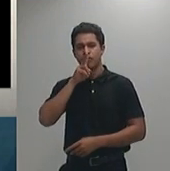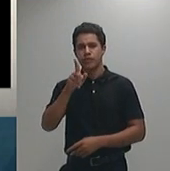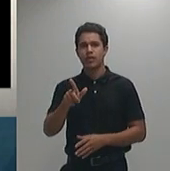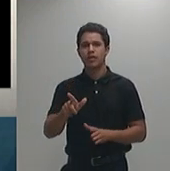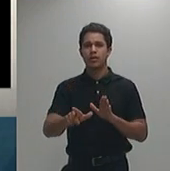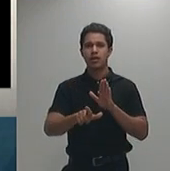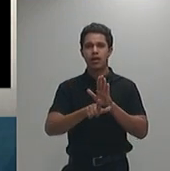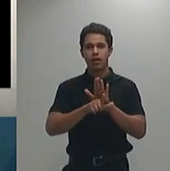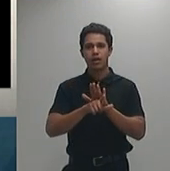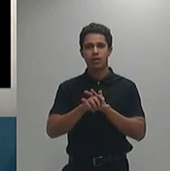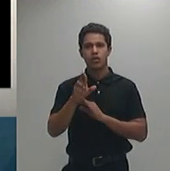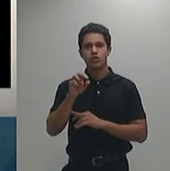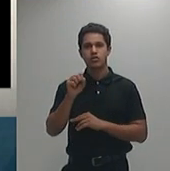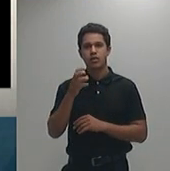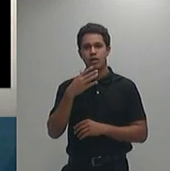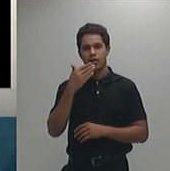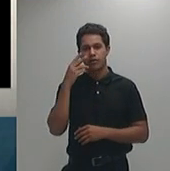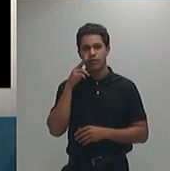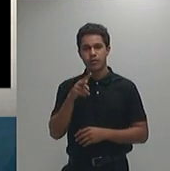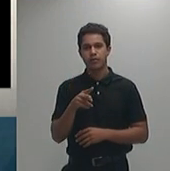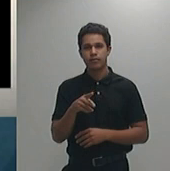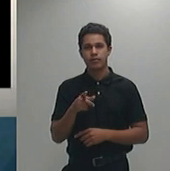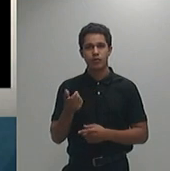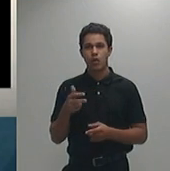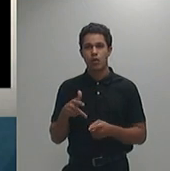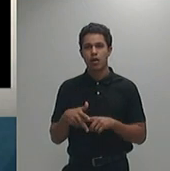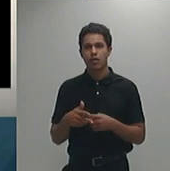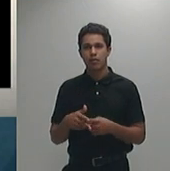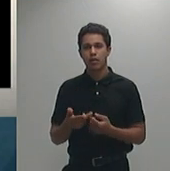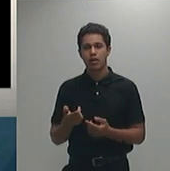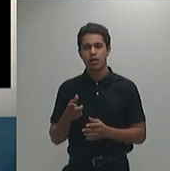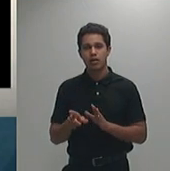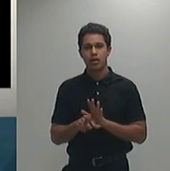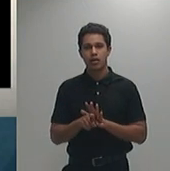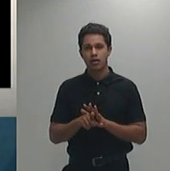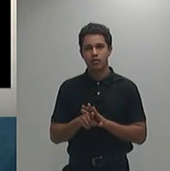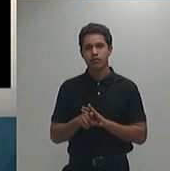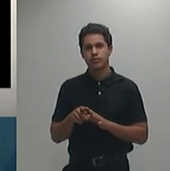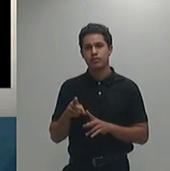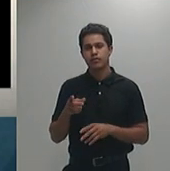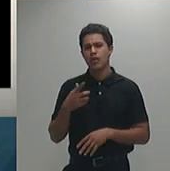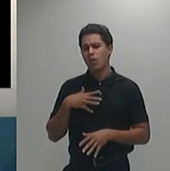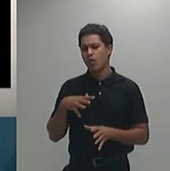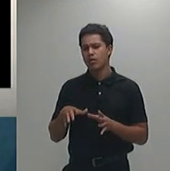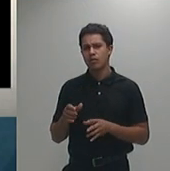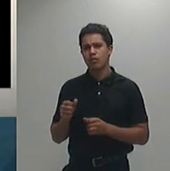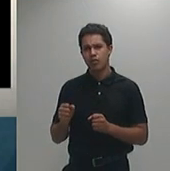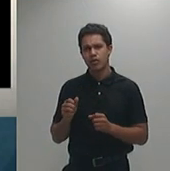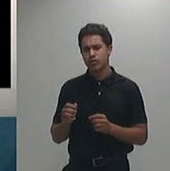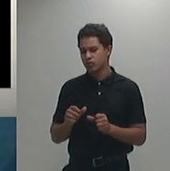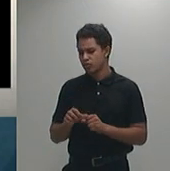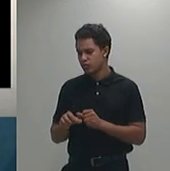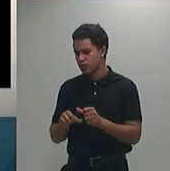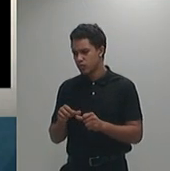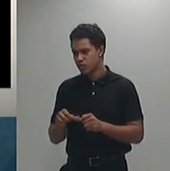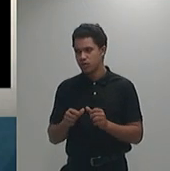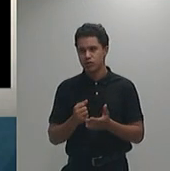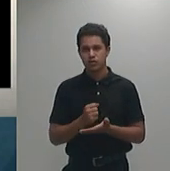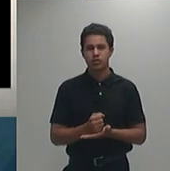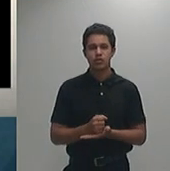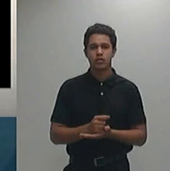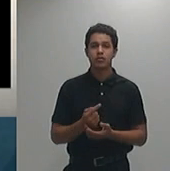preview Qual é a mecânica da Lei Faro o acionista pode movia são de abuso de controle mas em primeiro lugar